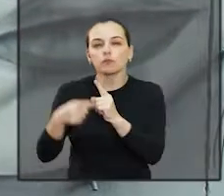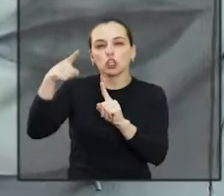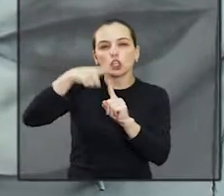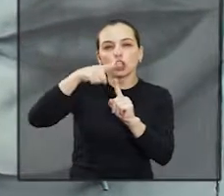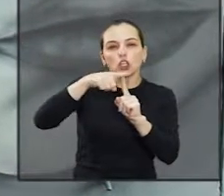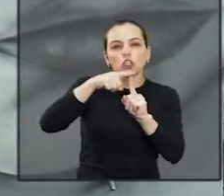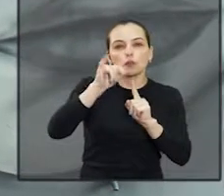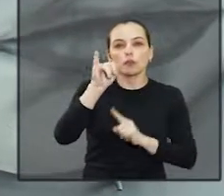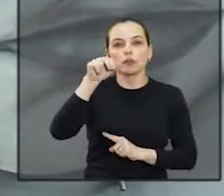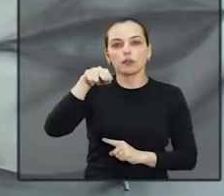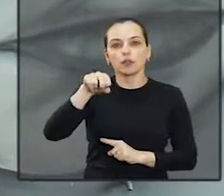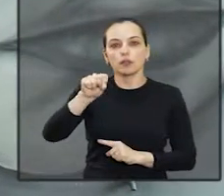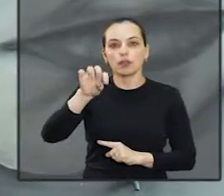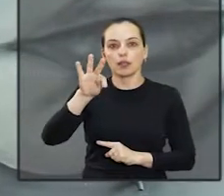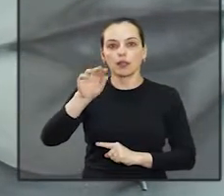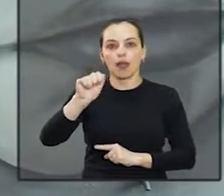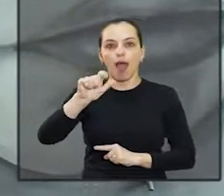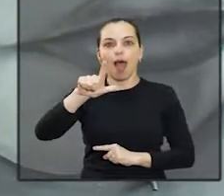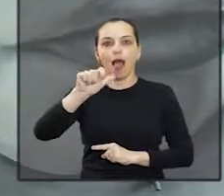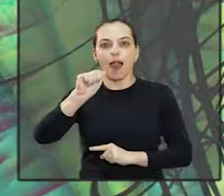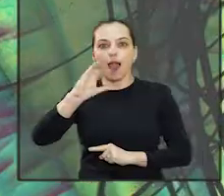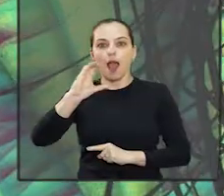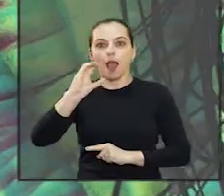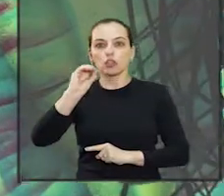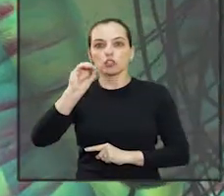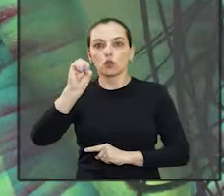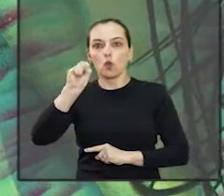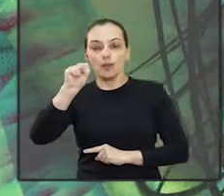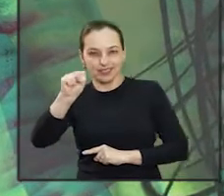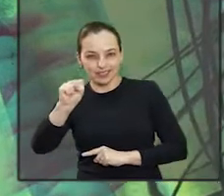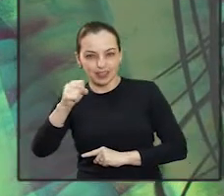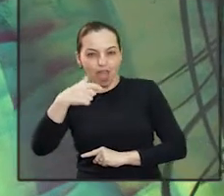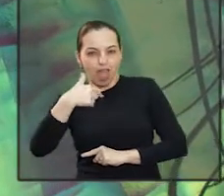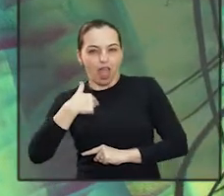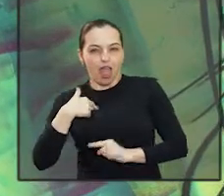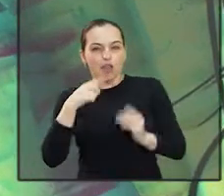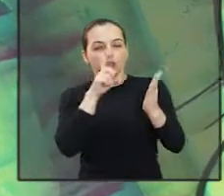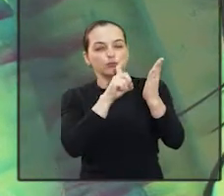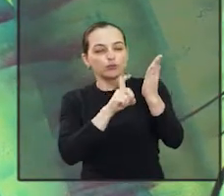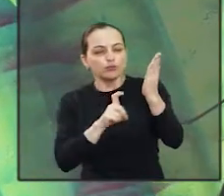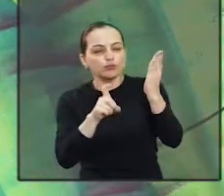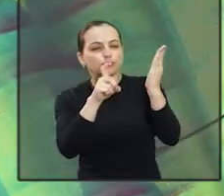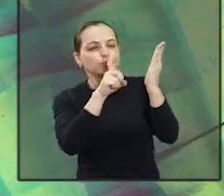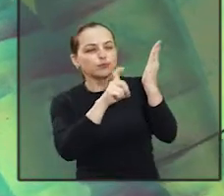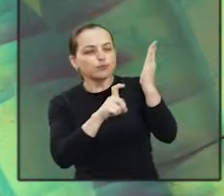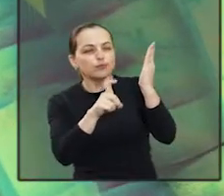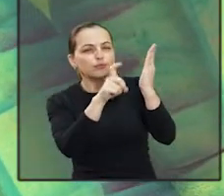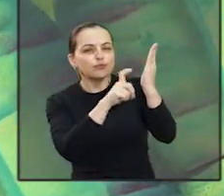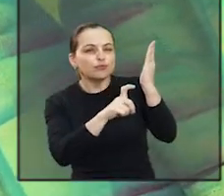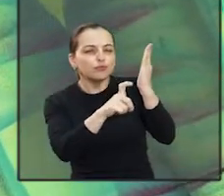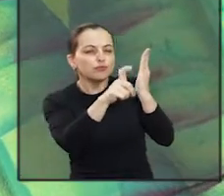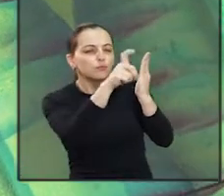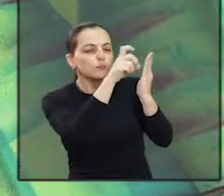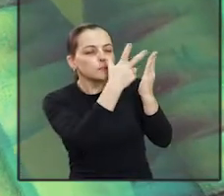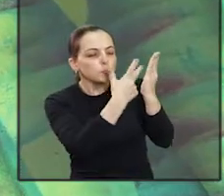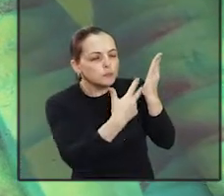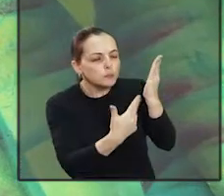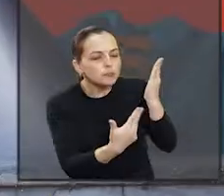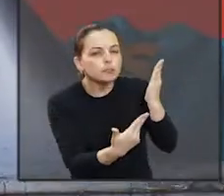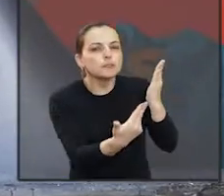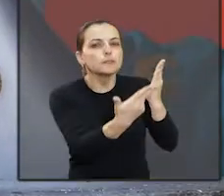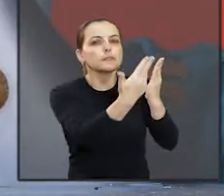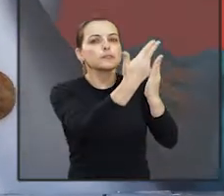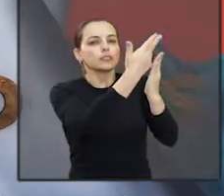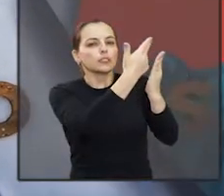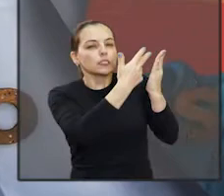de instalações. Eu tento colocar elementos de interatividade, tentar dar um volume para aquela obra, para que